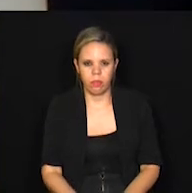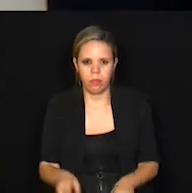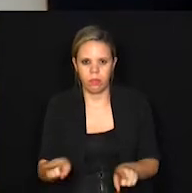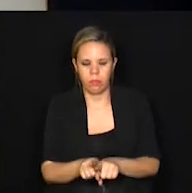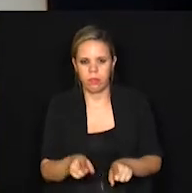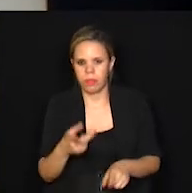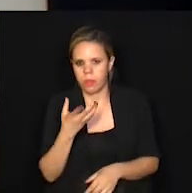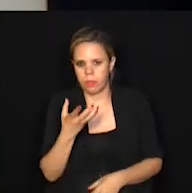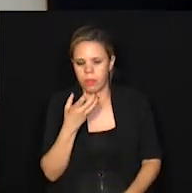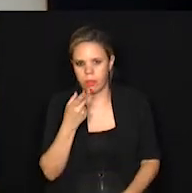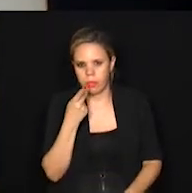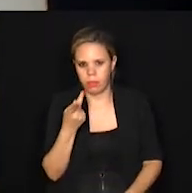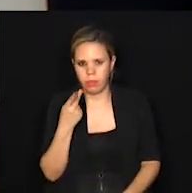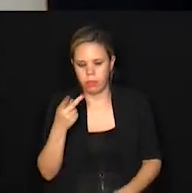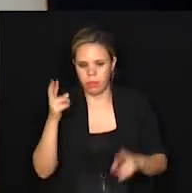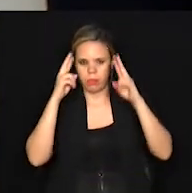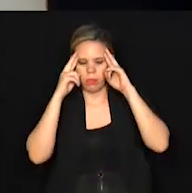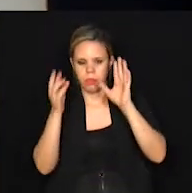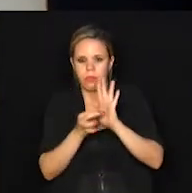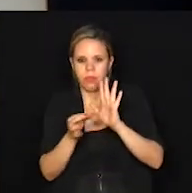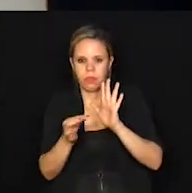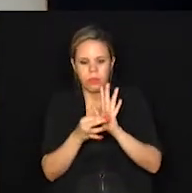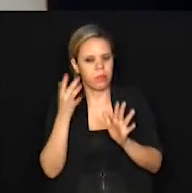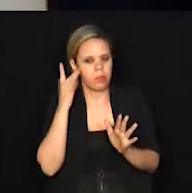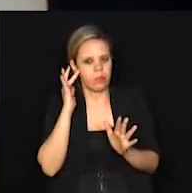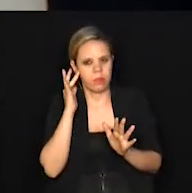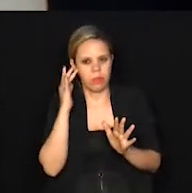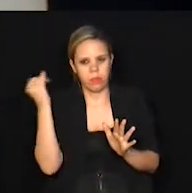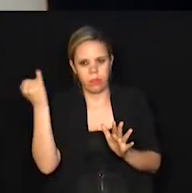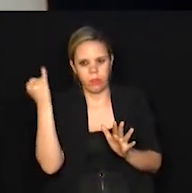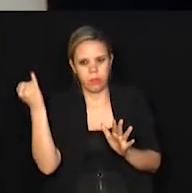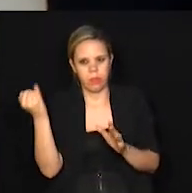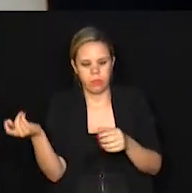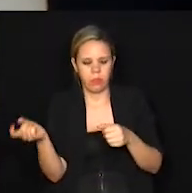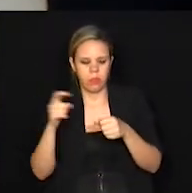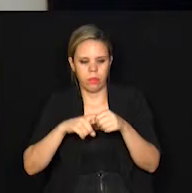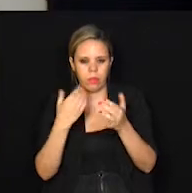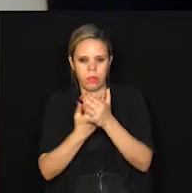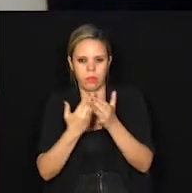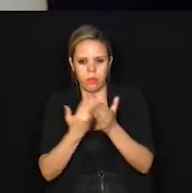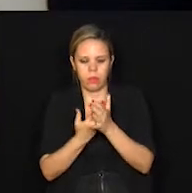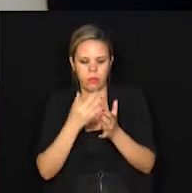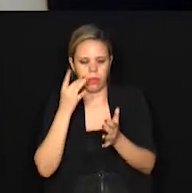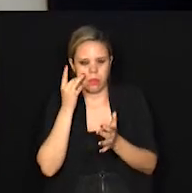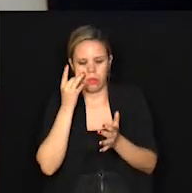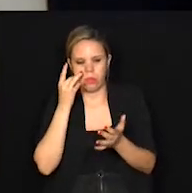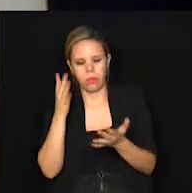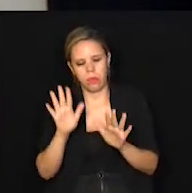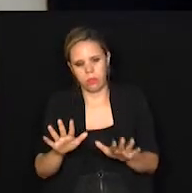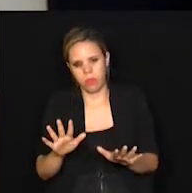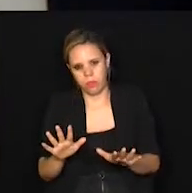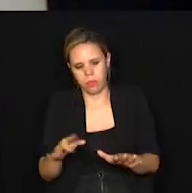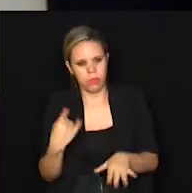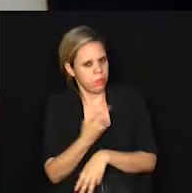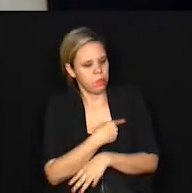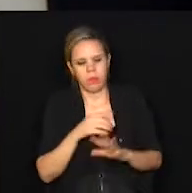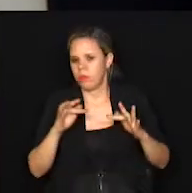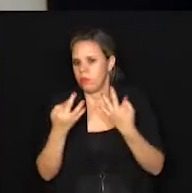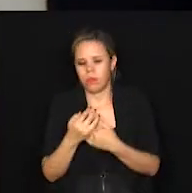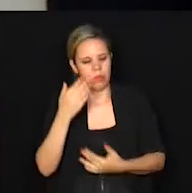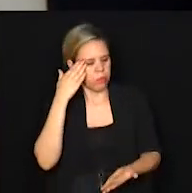Então não dá para se comparar nesse momento as escolas públicas com as particulares. Uma outra coisa que eu